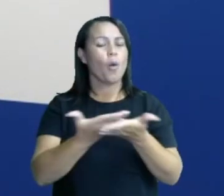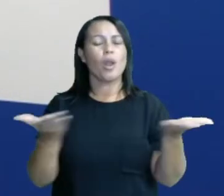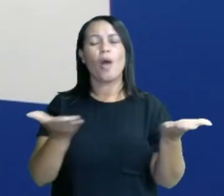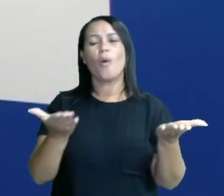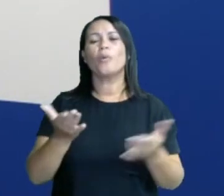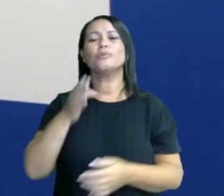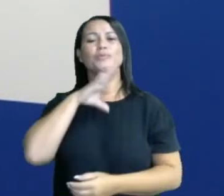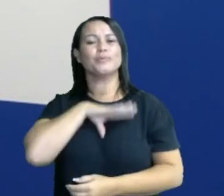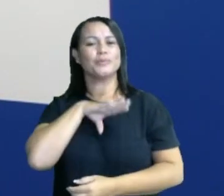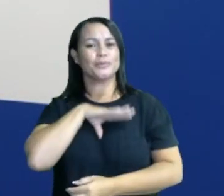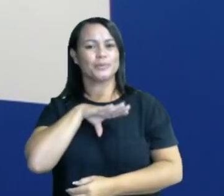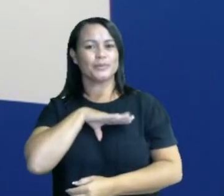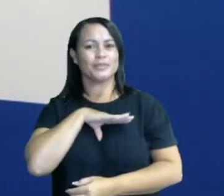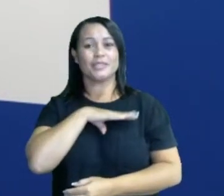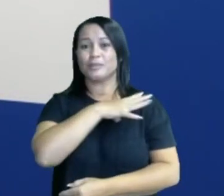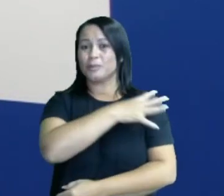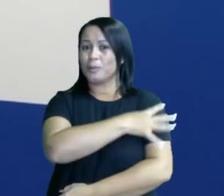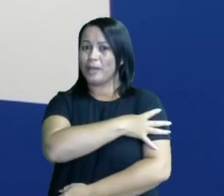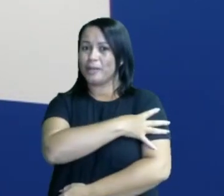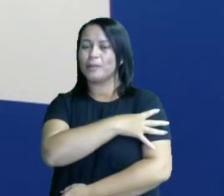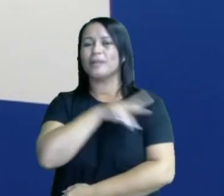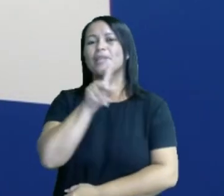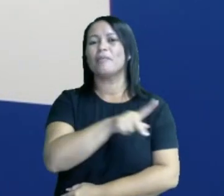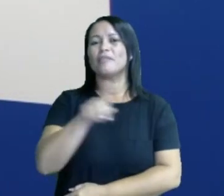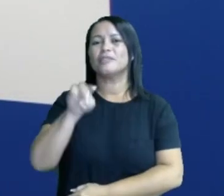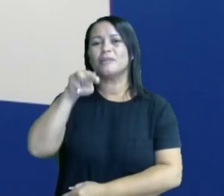de português do 4º ano com a